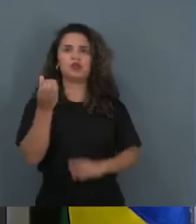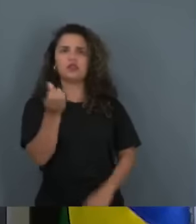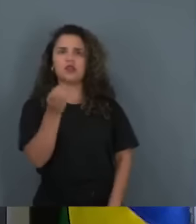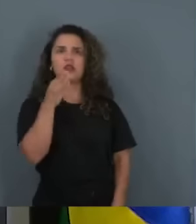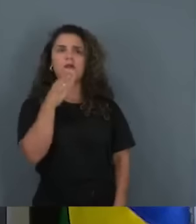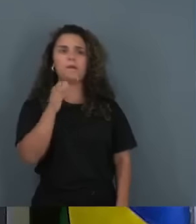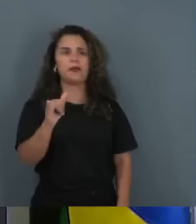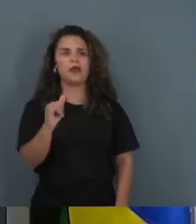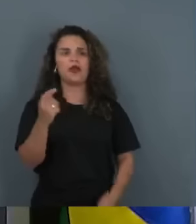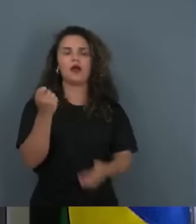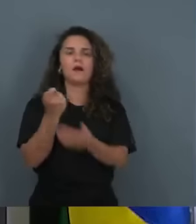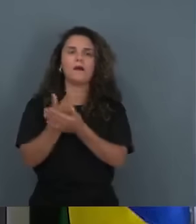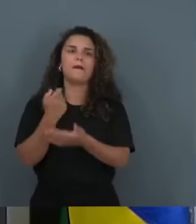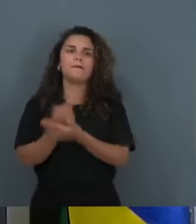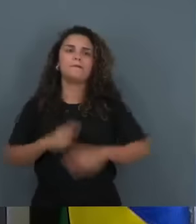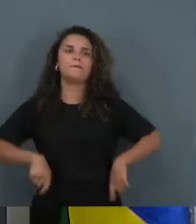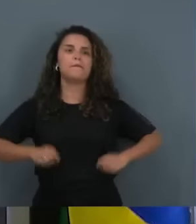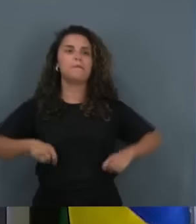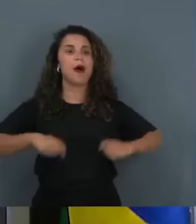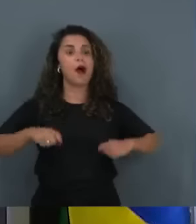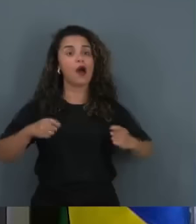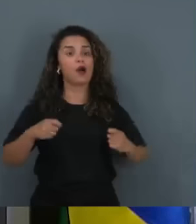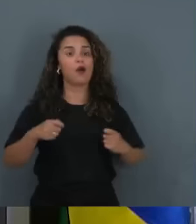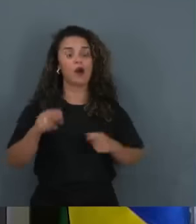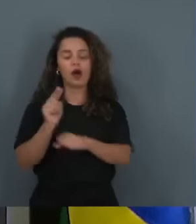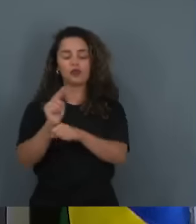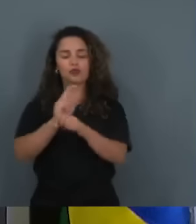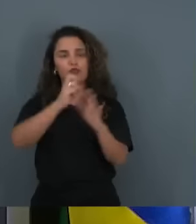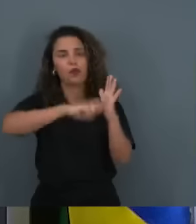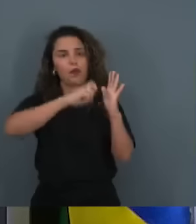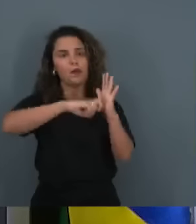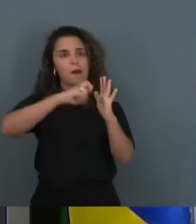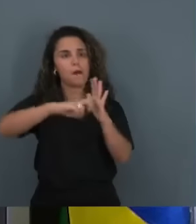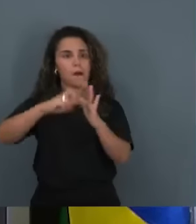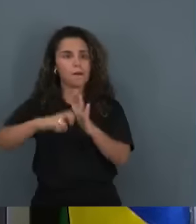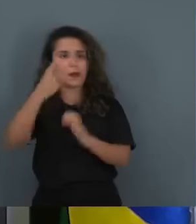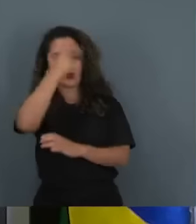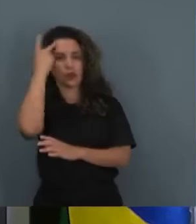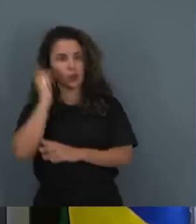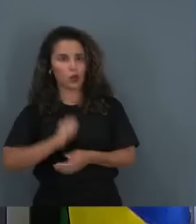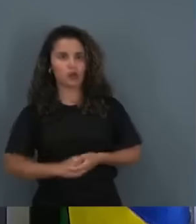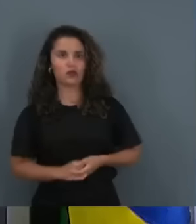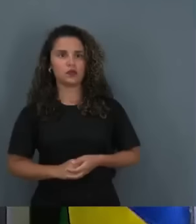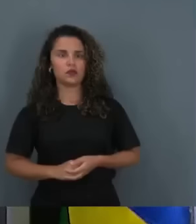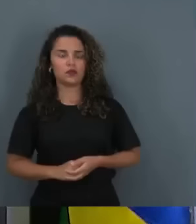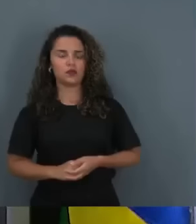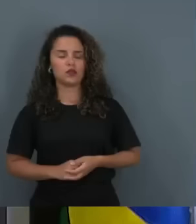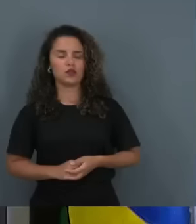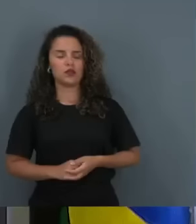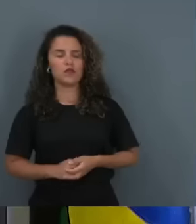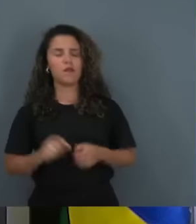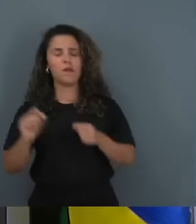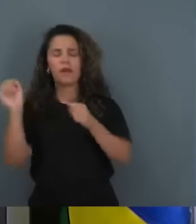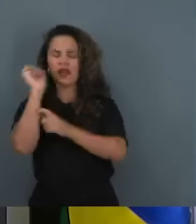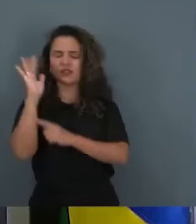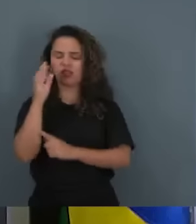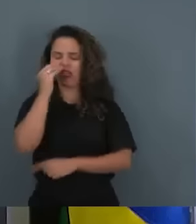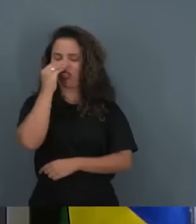pago pelo dinheiro do contribuinte, e deixar o Brasil se acabar diante dos nossos